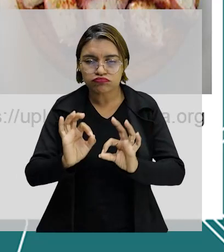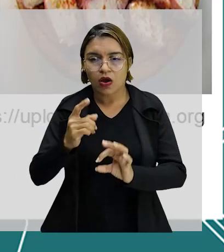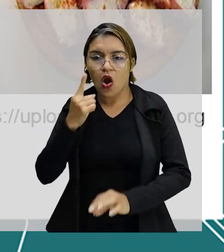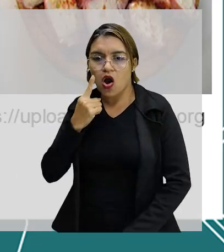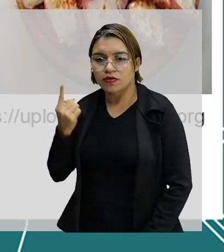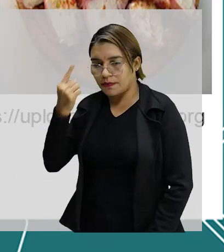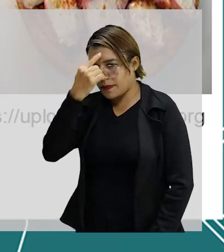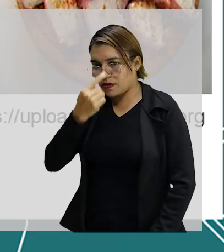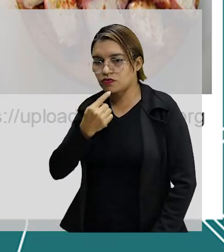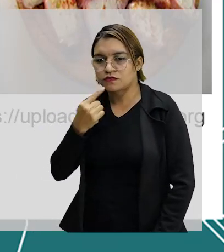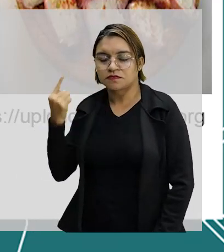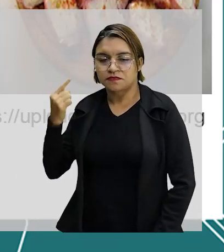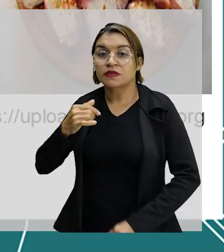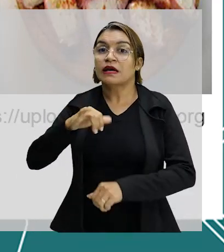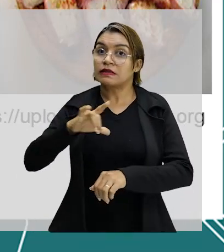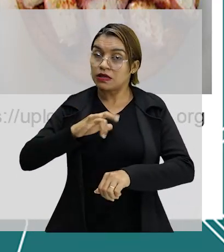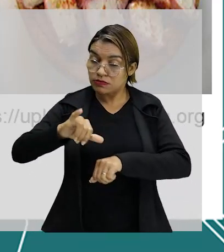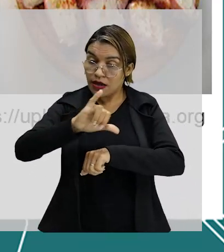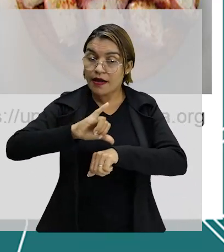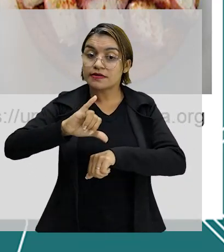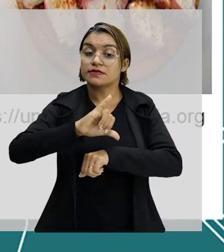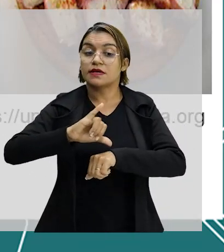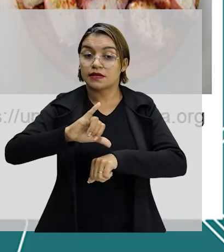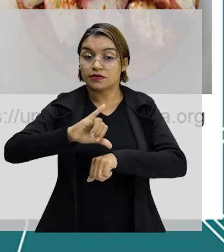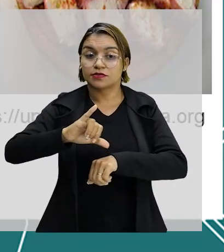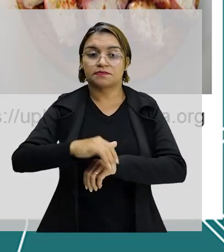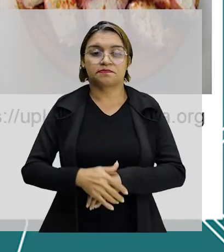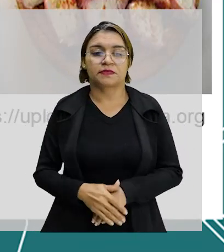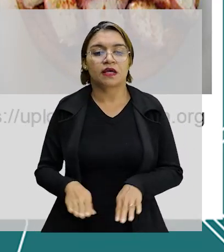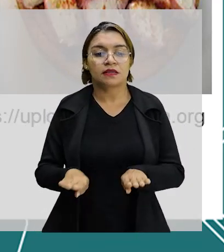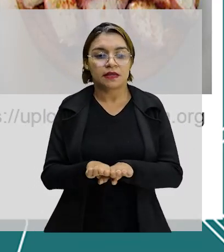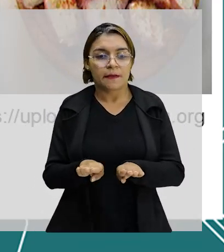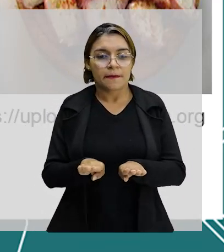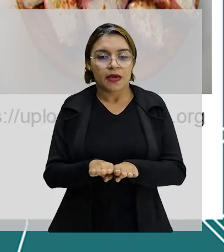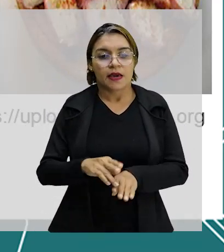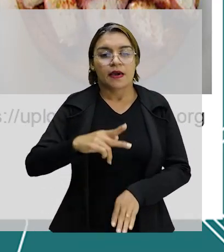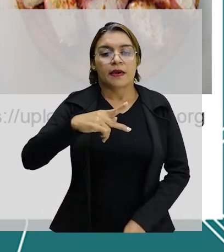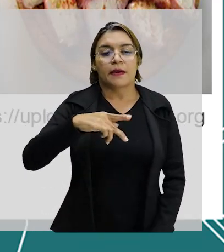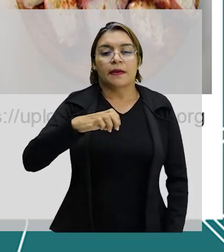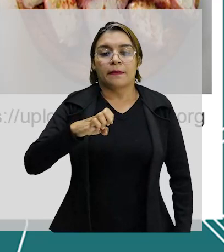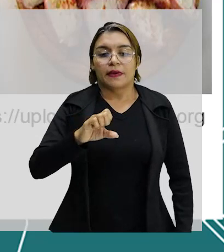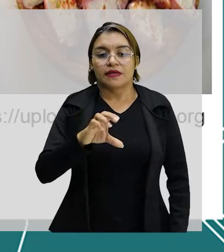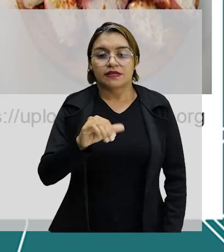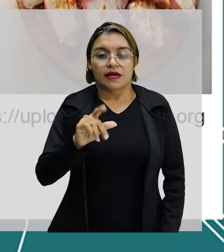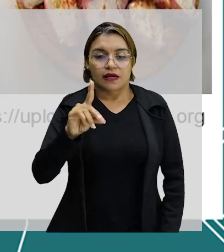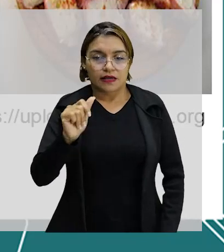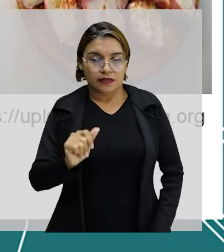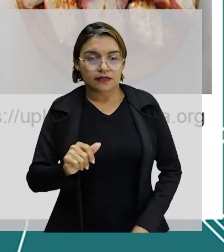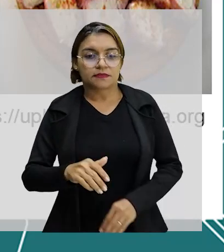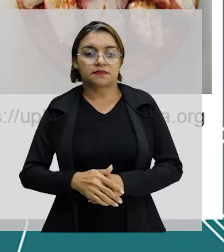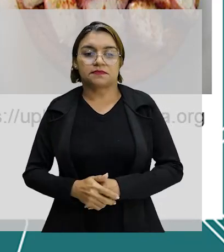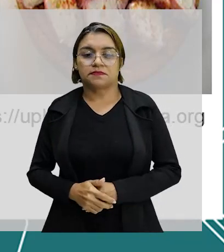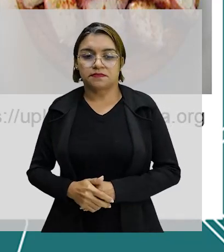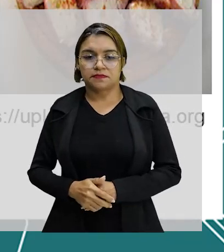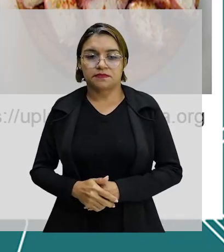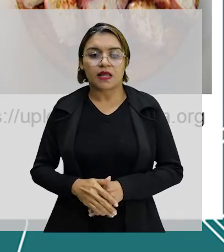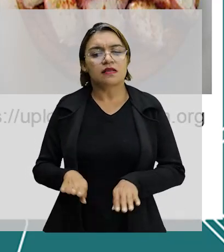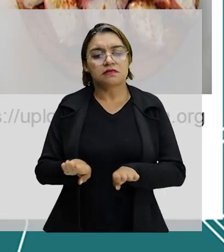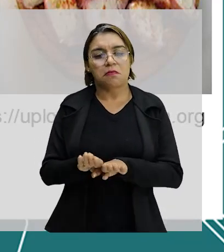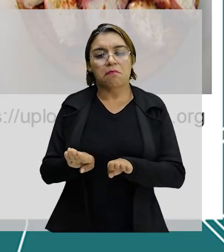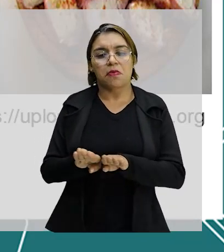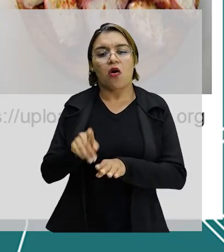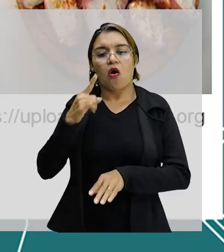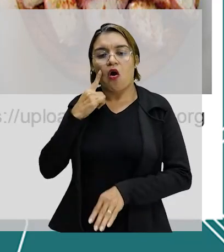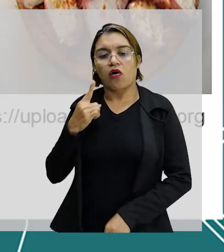lado. Com azeite e pimentão. Pescada, olhomol, caste besugo,